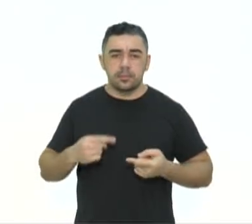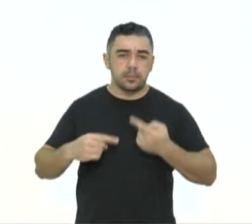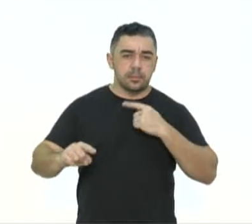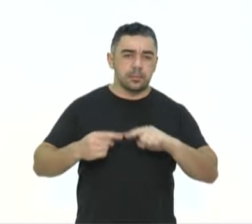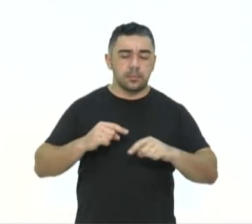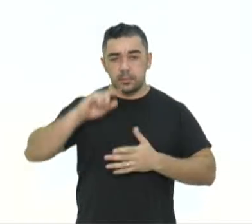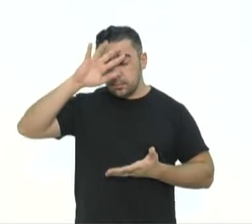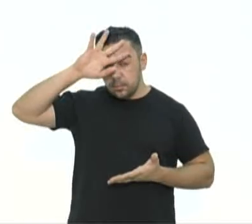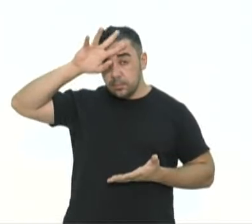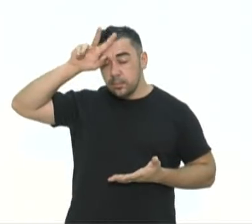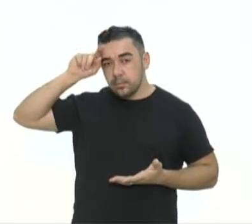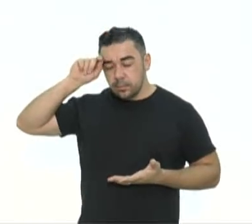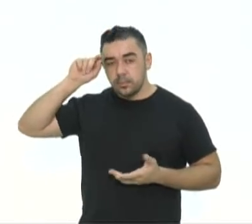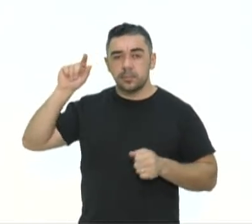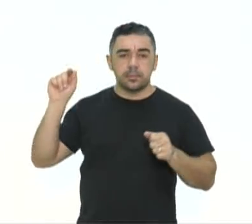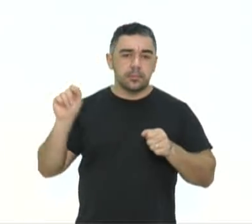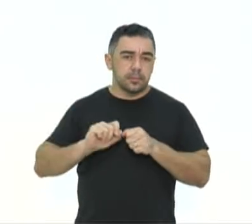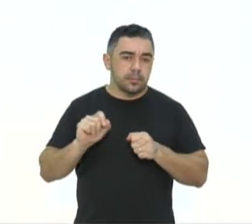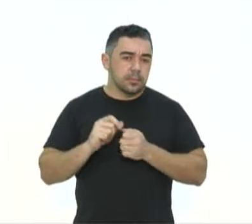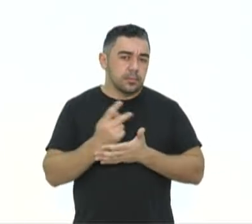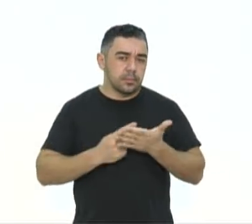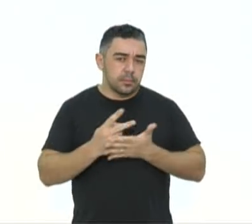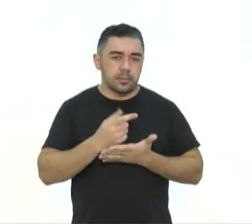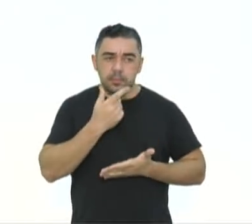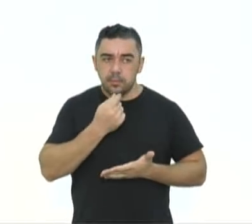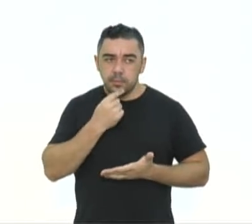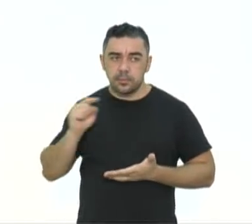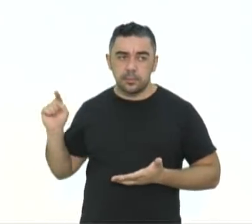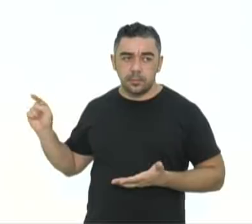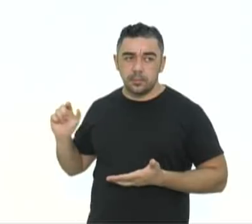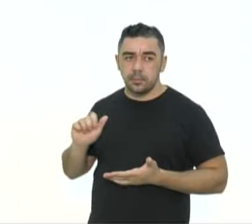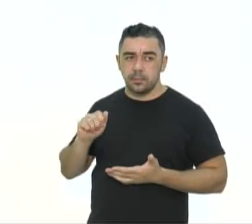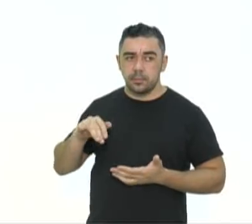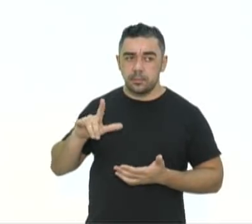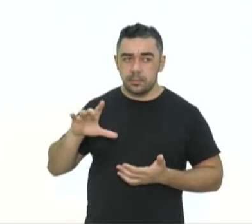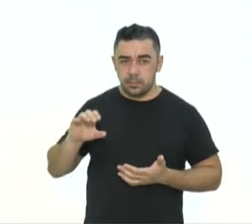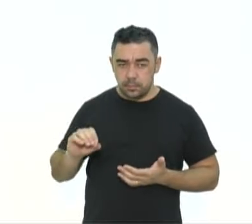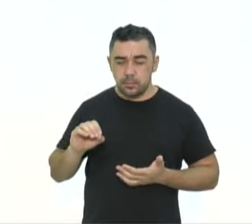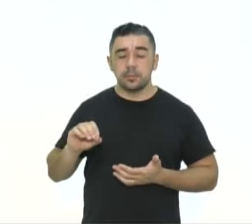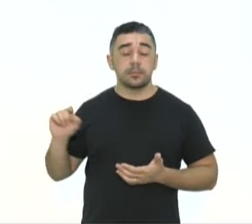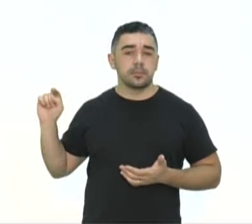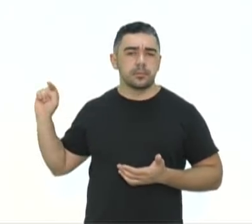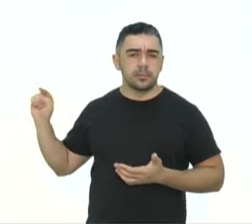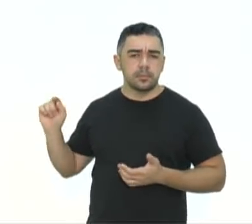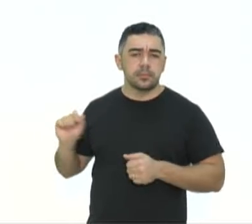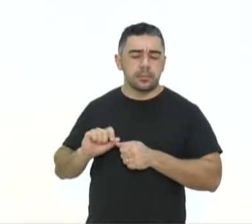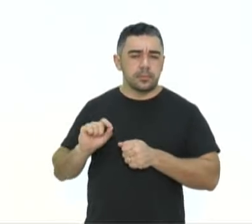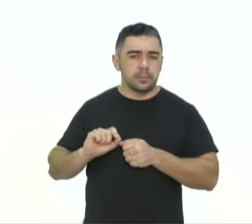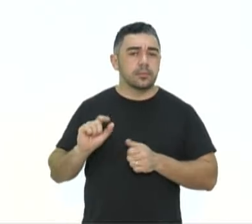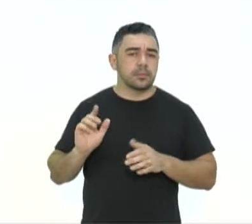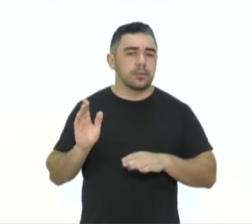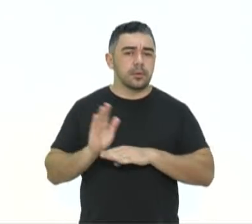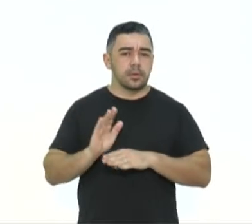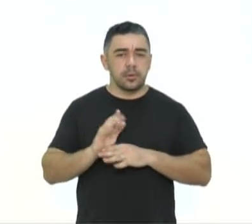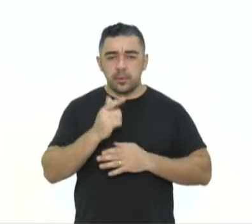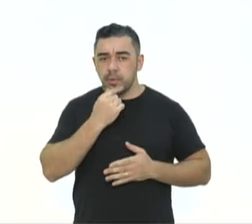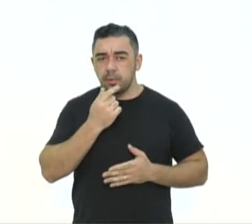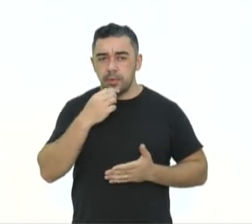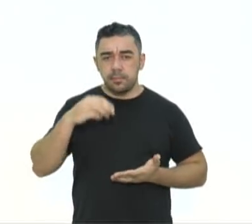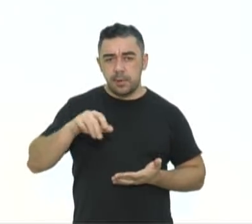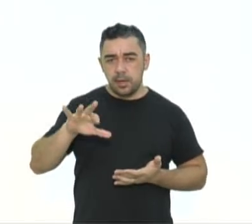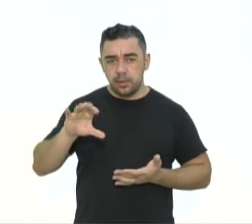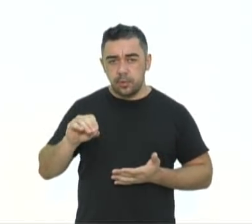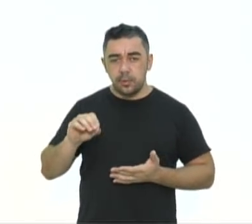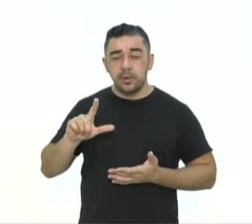foi concebido e desenhado por Amélio Latini Filho, que teve a ajuda de seu irmão Mário Latini na